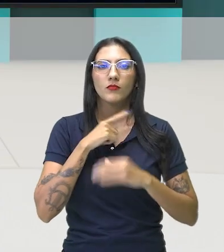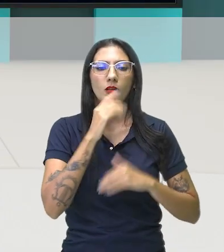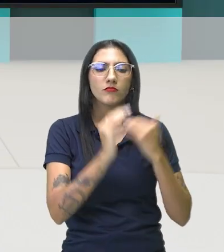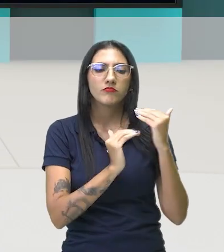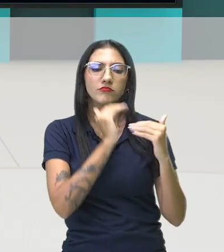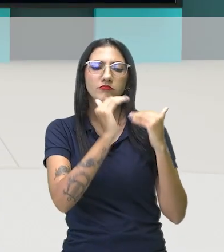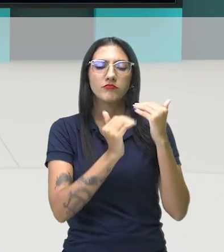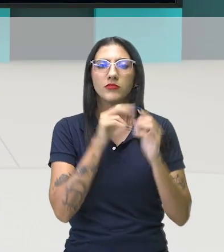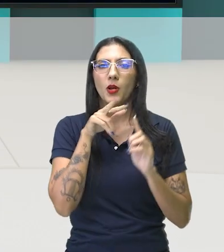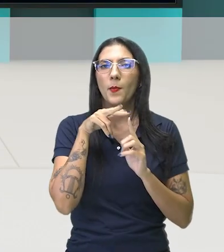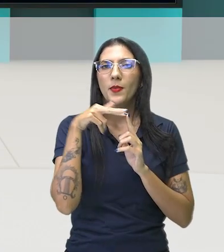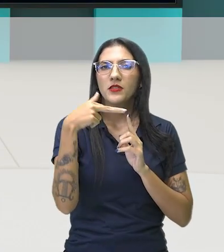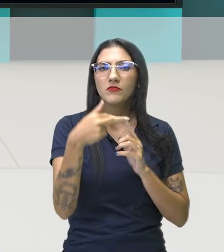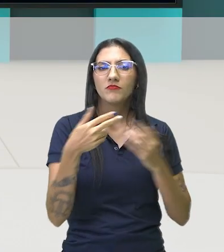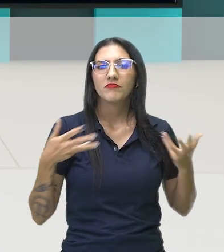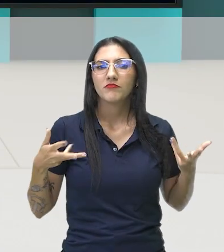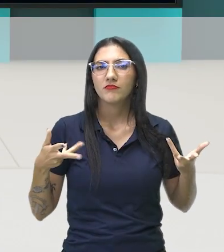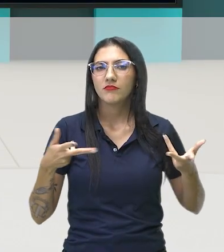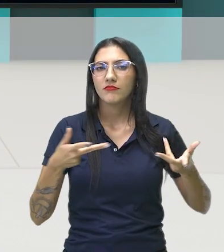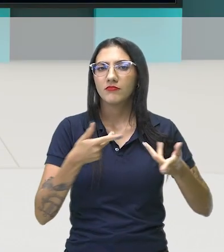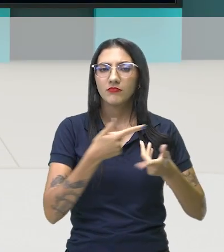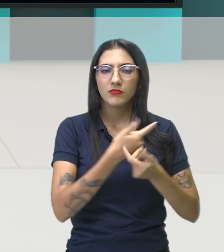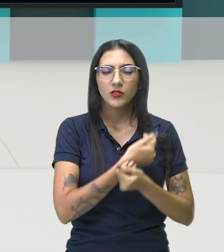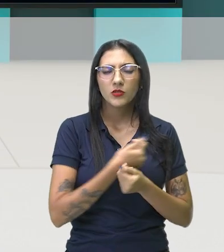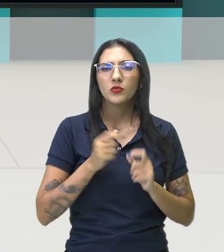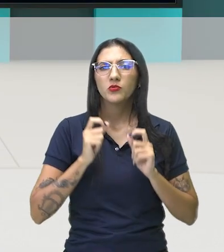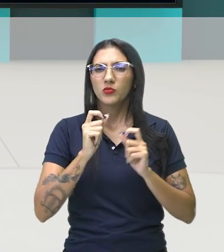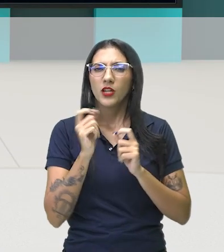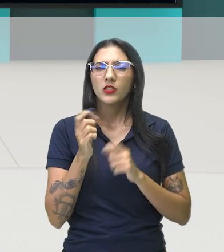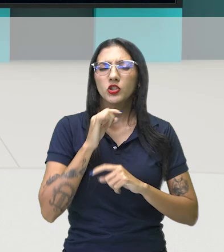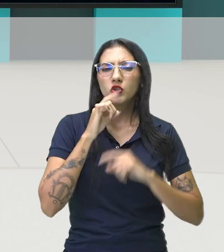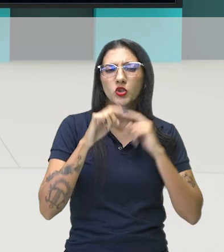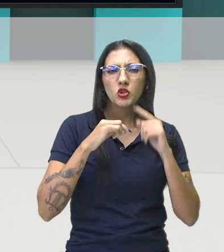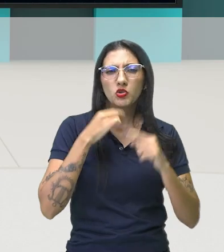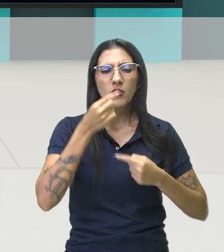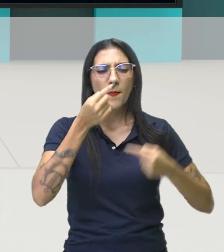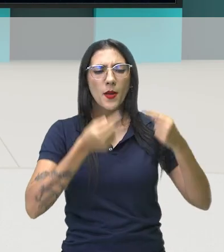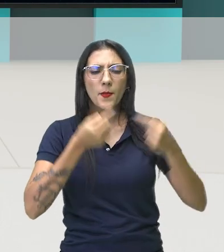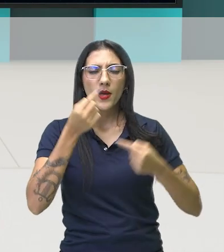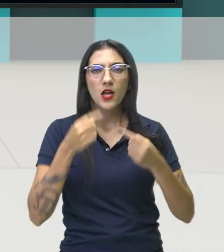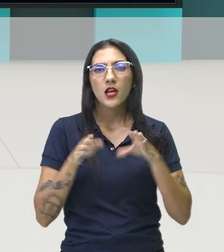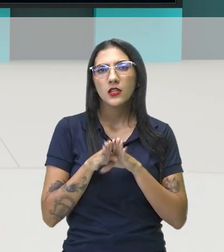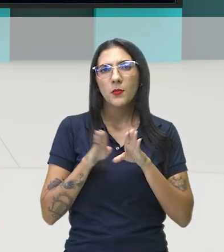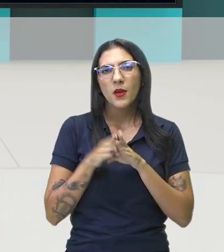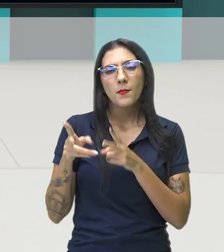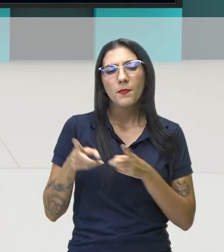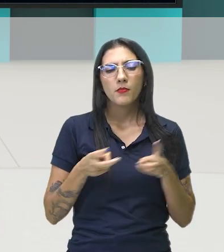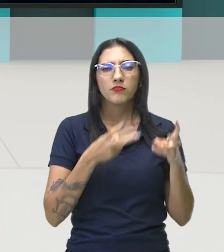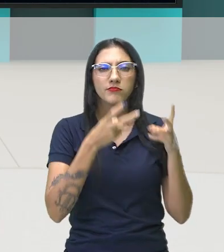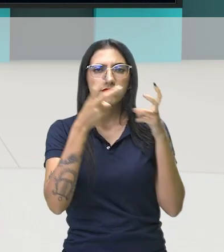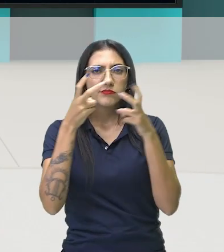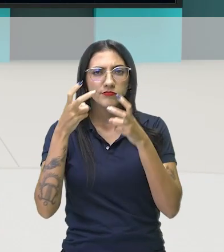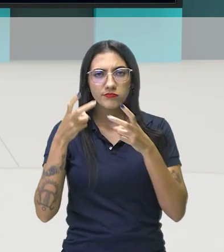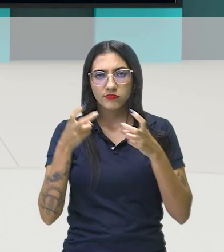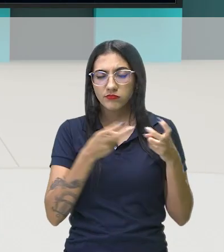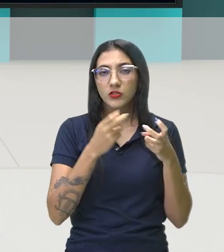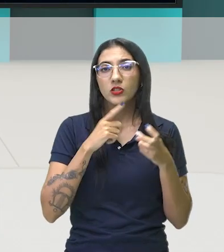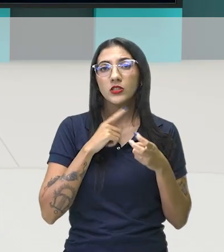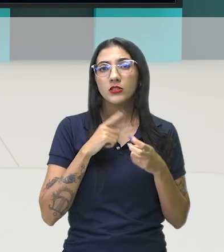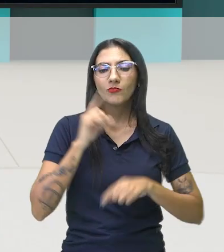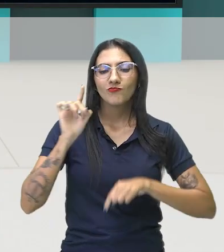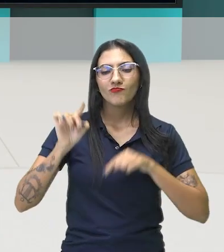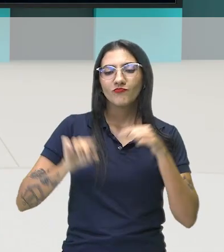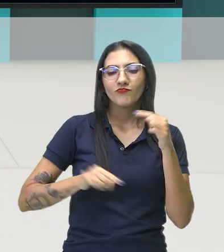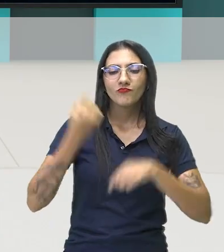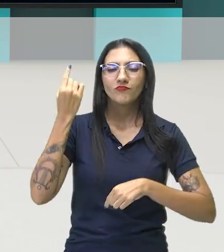um panorama abrangente de questionamentos e percepções que